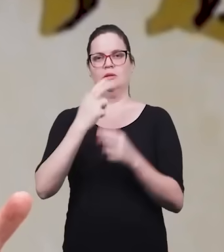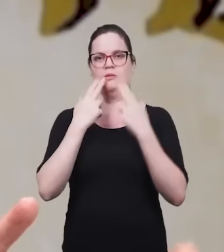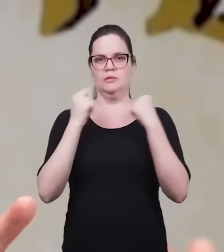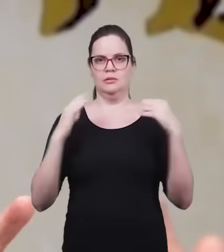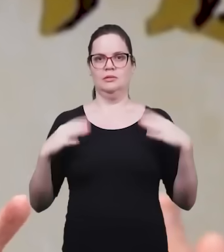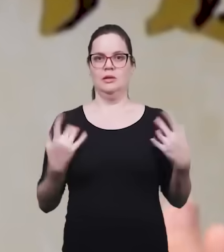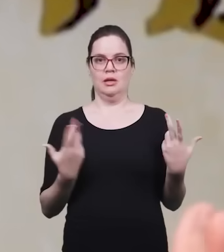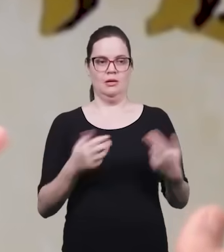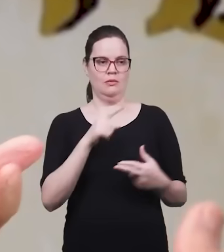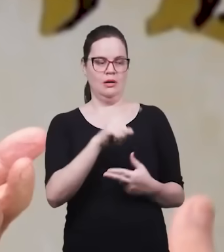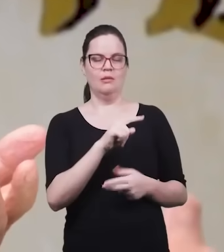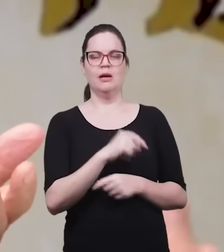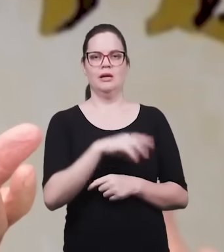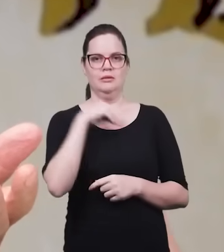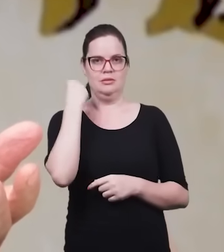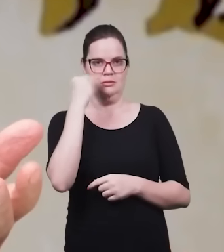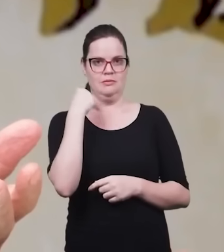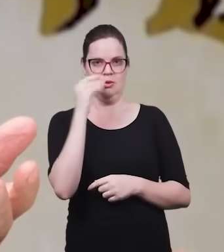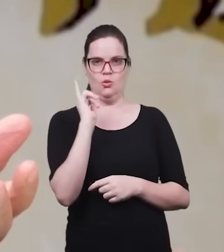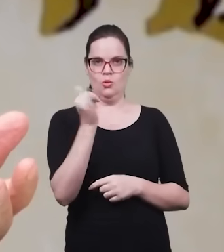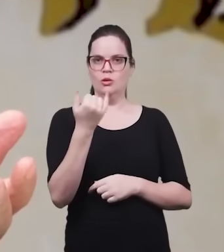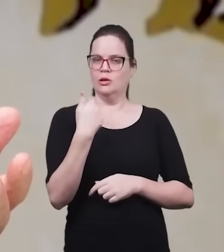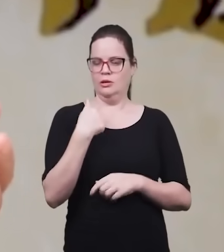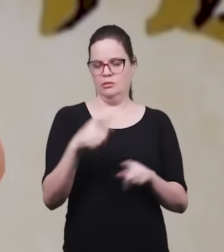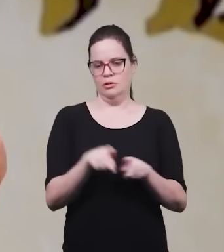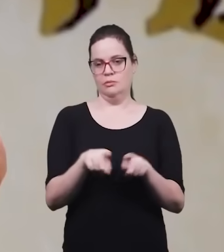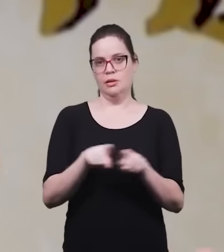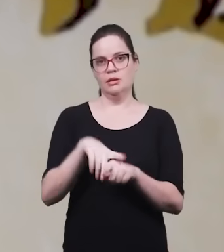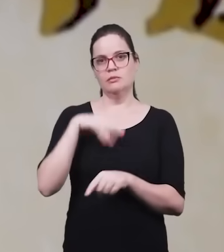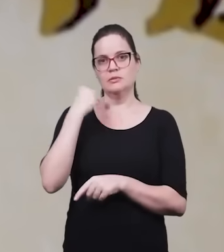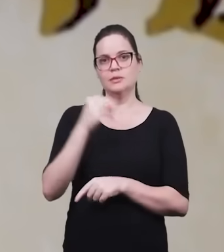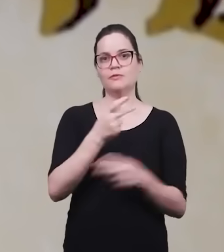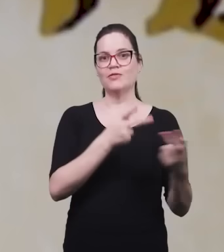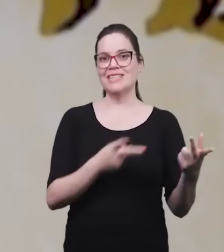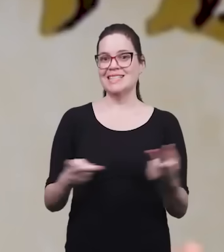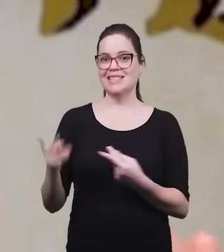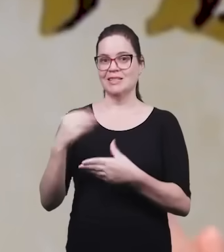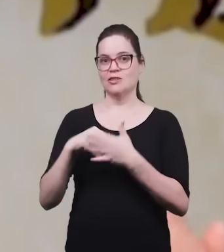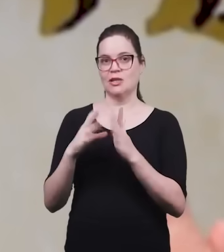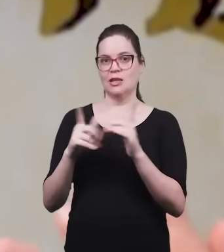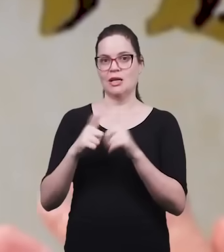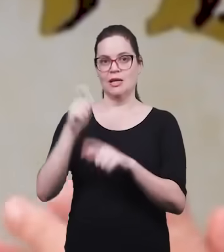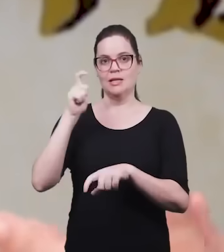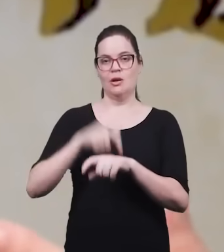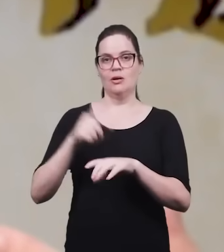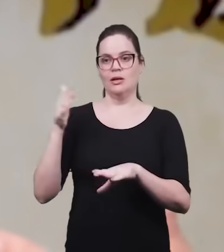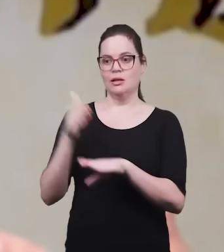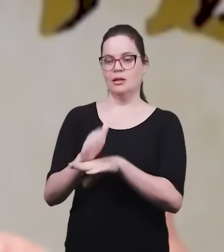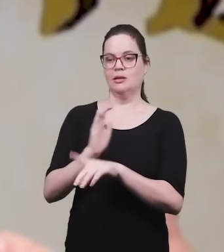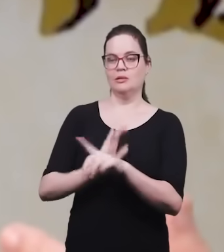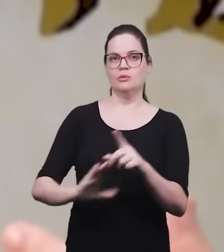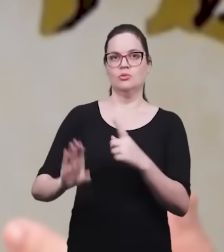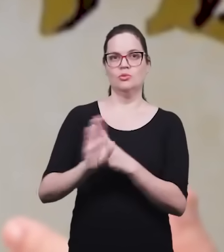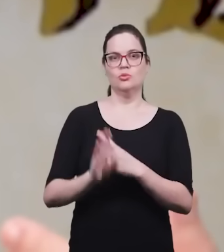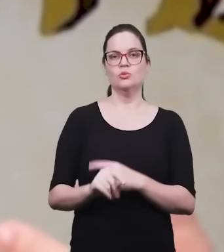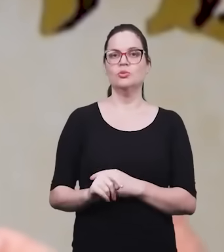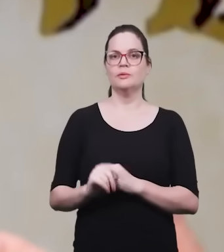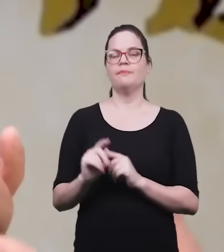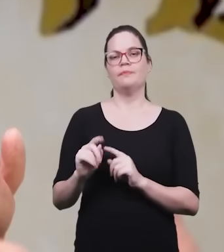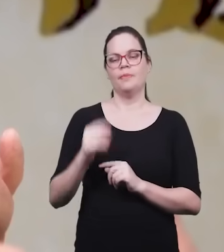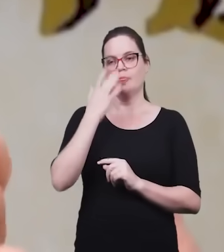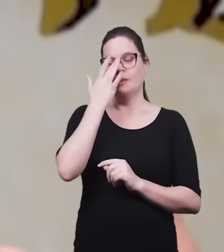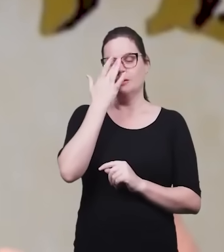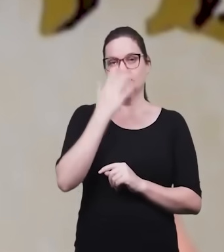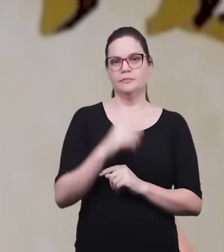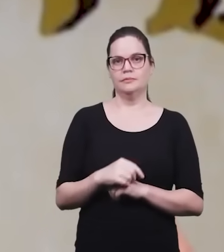Marcelo contou. Eu tenho também uma experiência nesse sentido de um visitante da igreja que quando ele entrou, ele contou após o